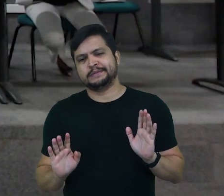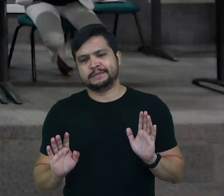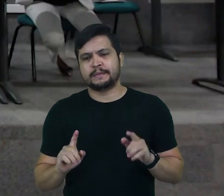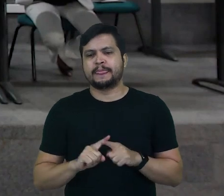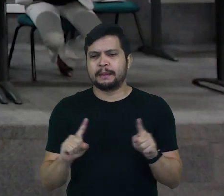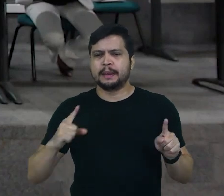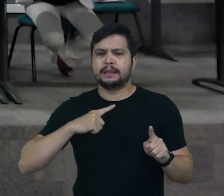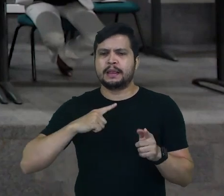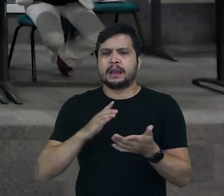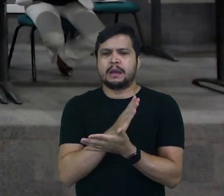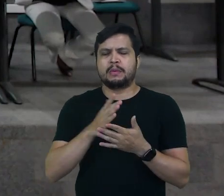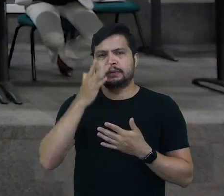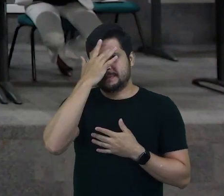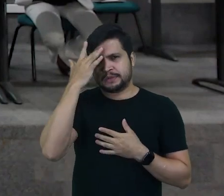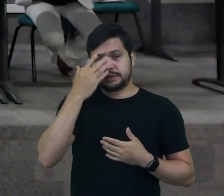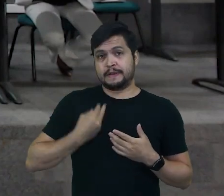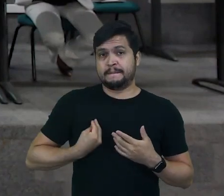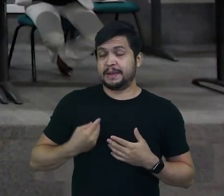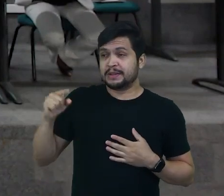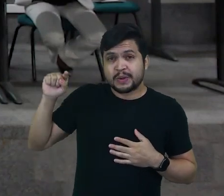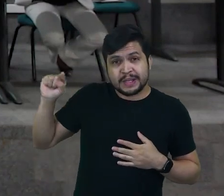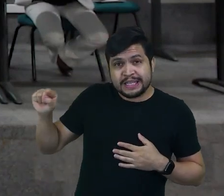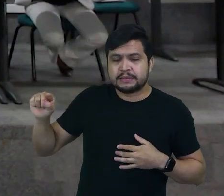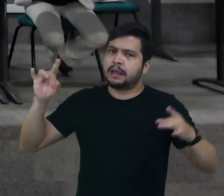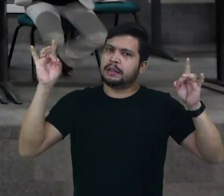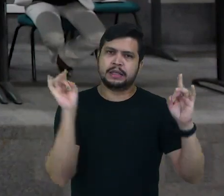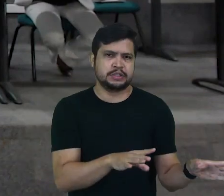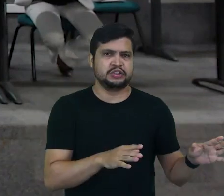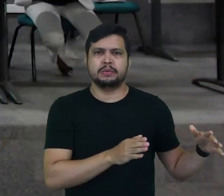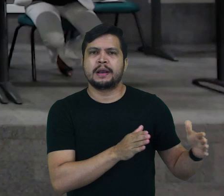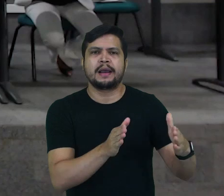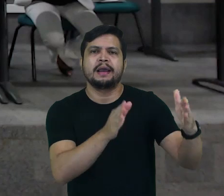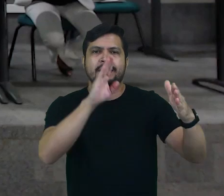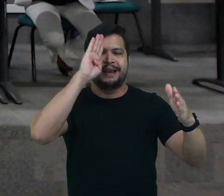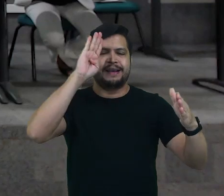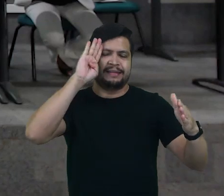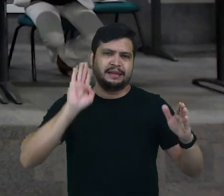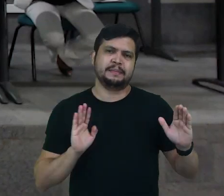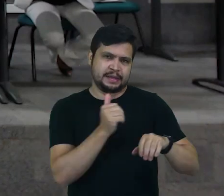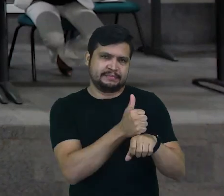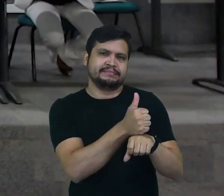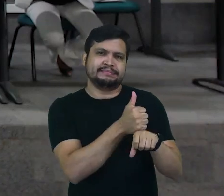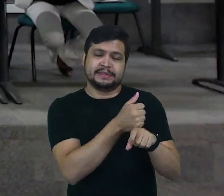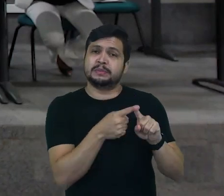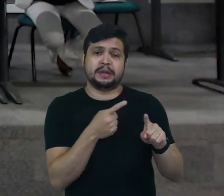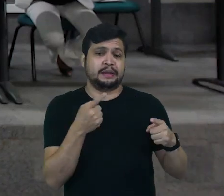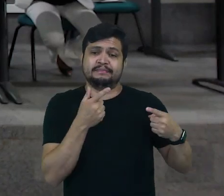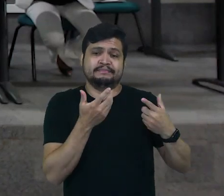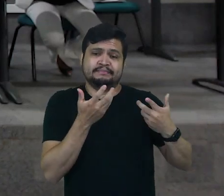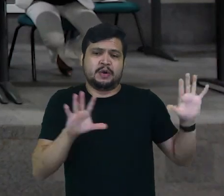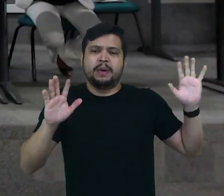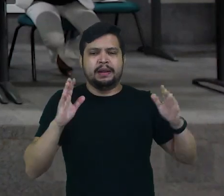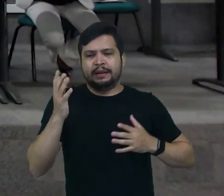Então, assim, tem umas coisas. Agora, tem gente que passou por isso e desistiu da carreira acadêmica, porque não era aquilo que queria. Então, é